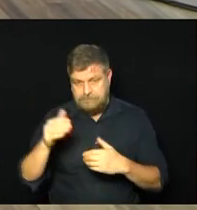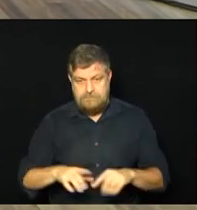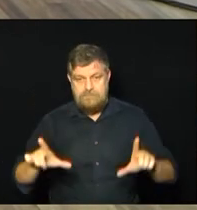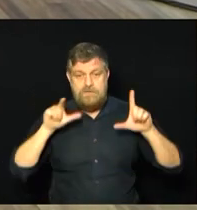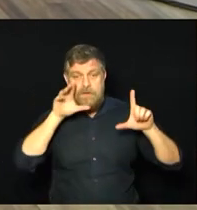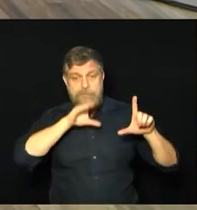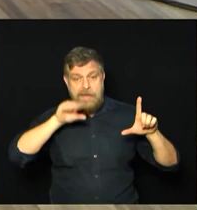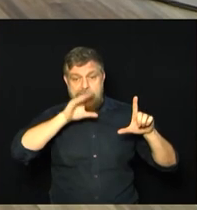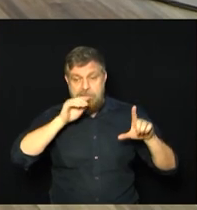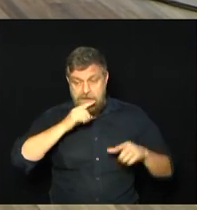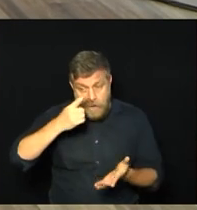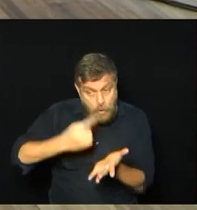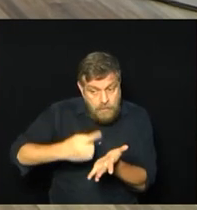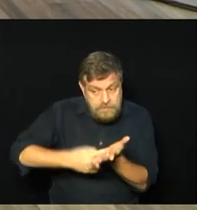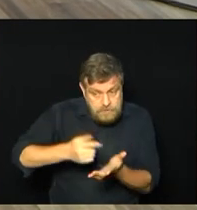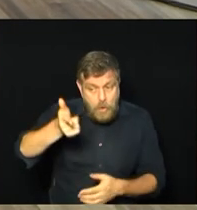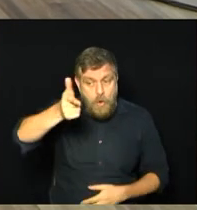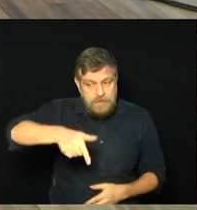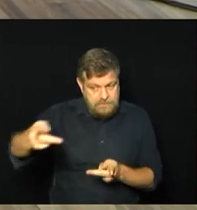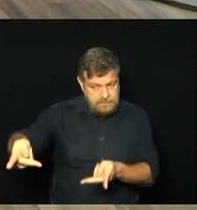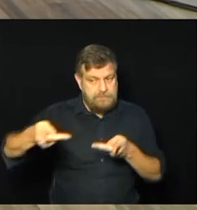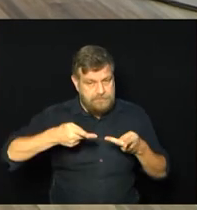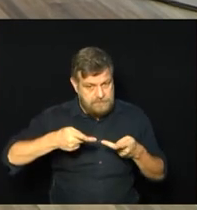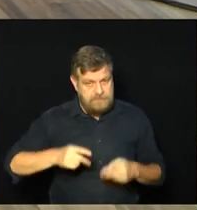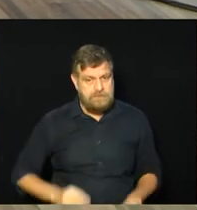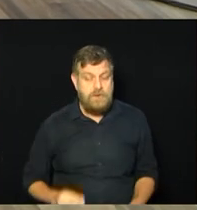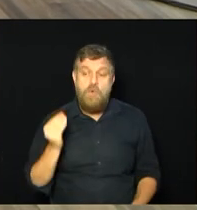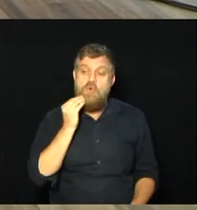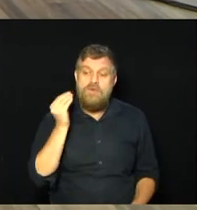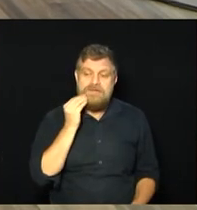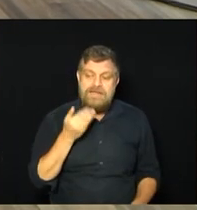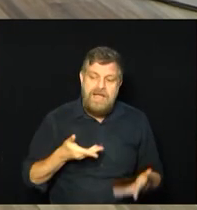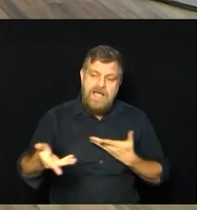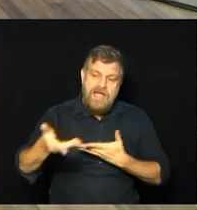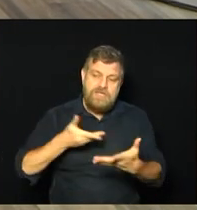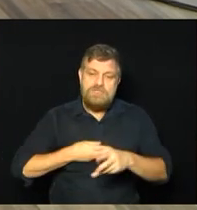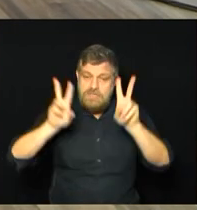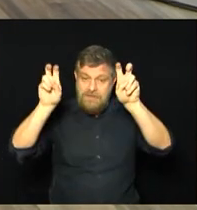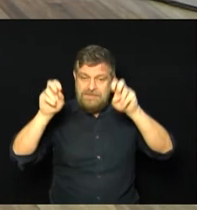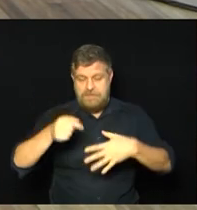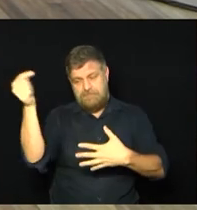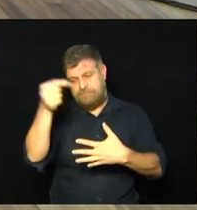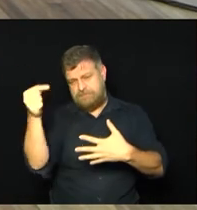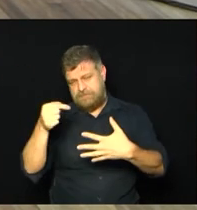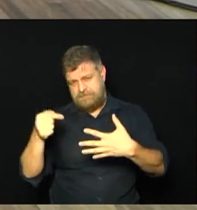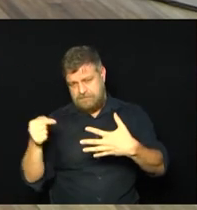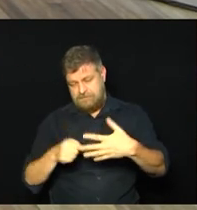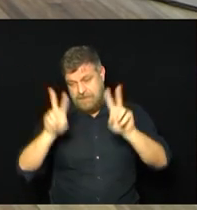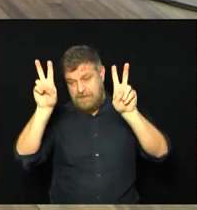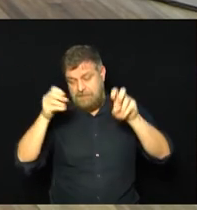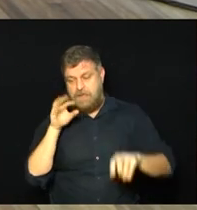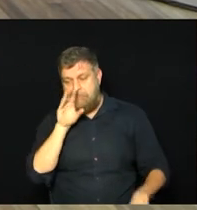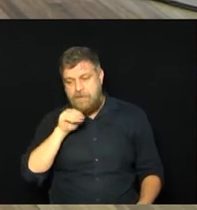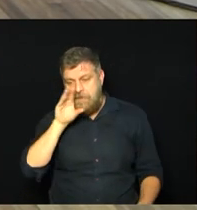disponibilidade do seu tempo. Já fica o convite aqui para uma próxima oportunidade para a gente poder falar sobre esse e outros assuntos, já que